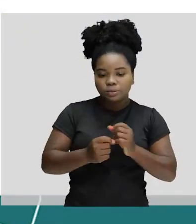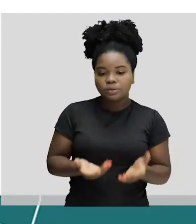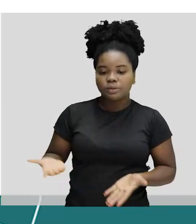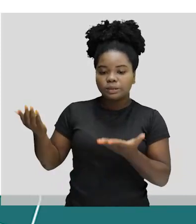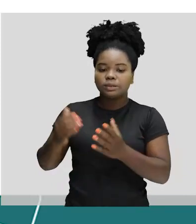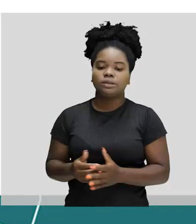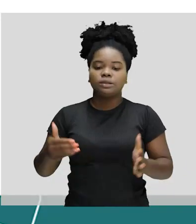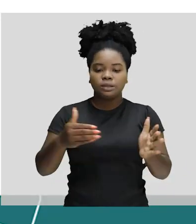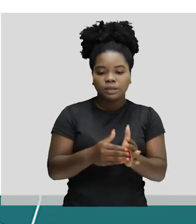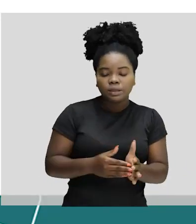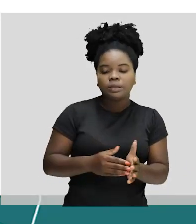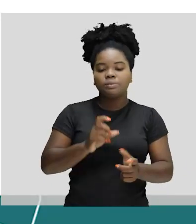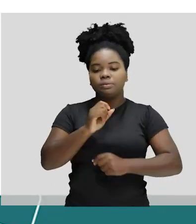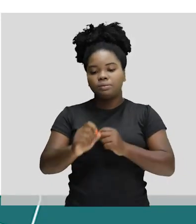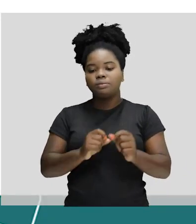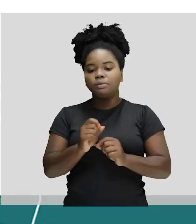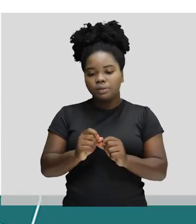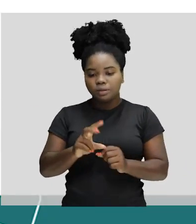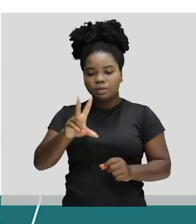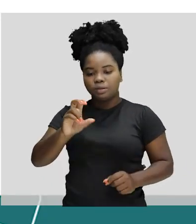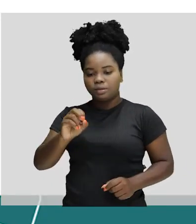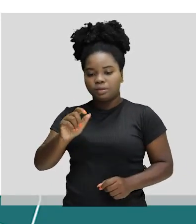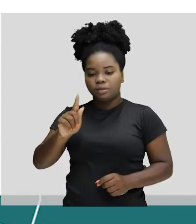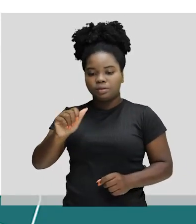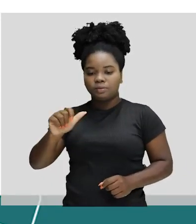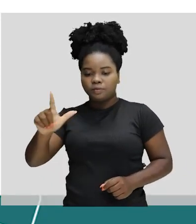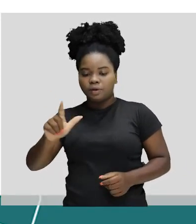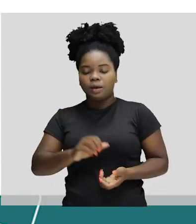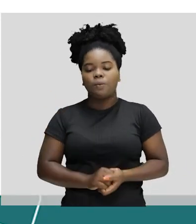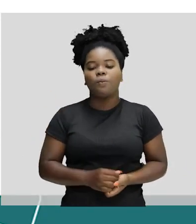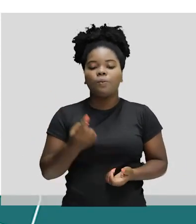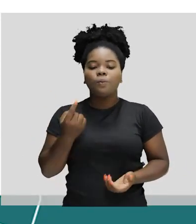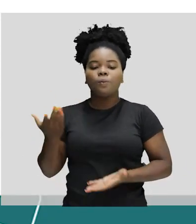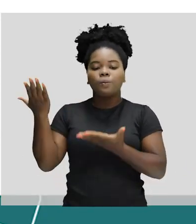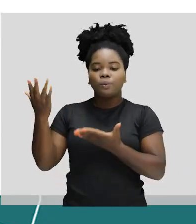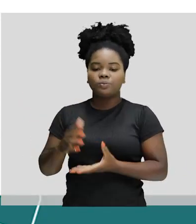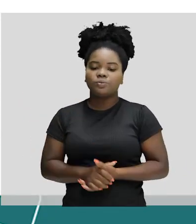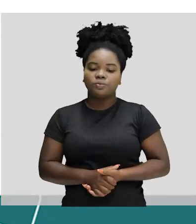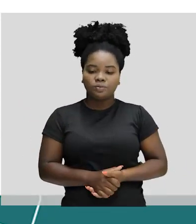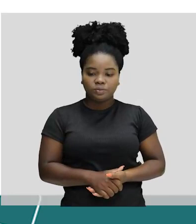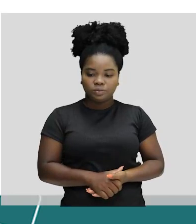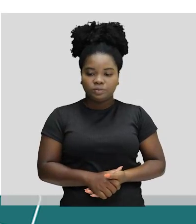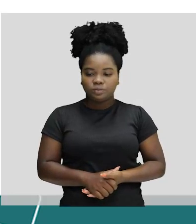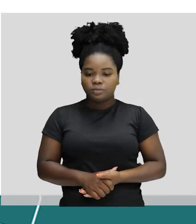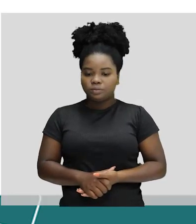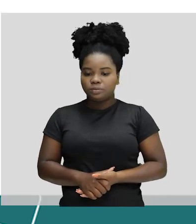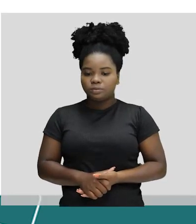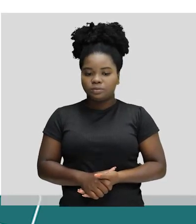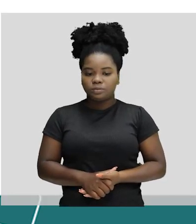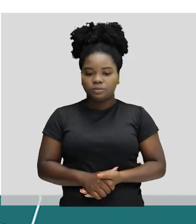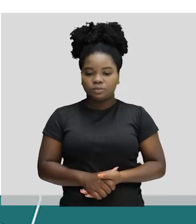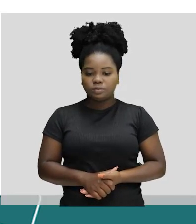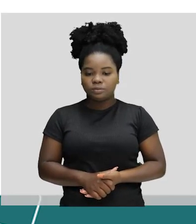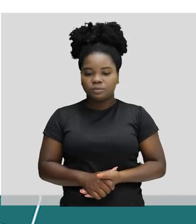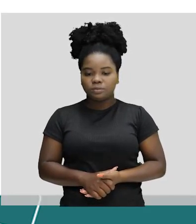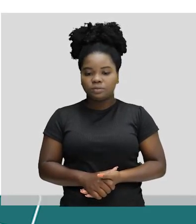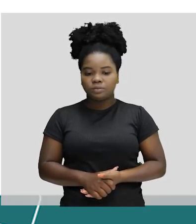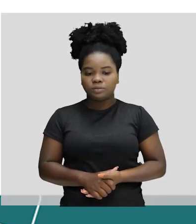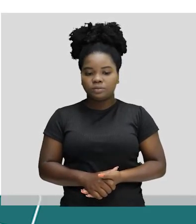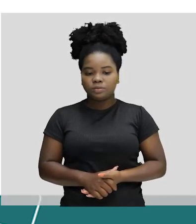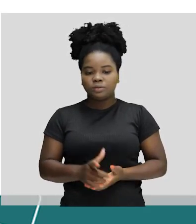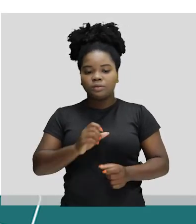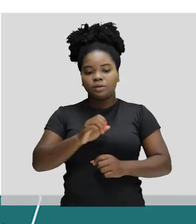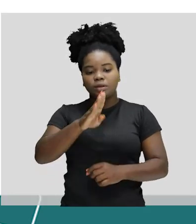Adjetivos que terminam em vogal. Quando o adjetivo termina em vogal, ocorre a supressão dessa vogal, né? No